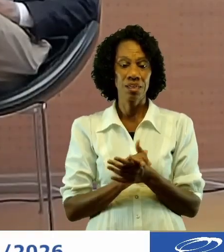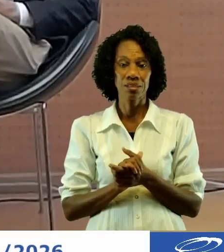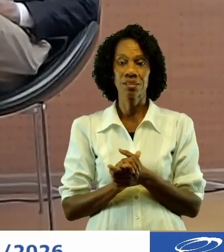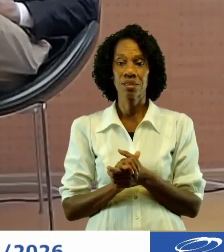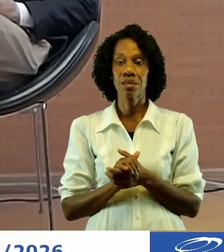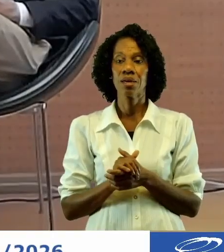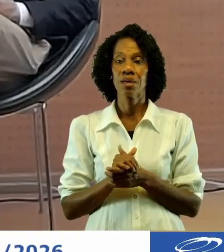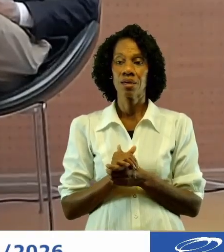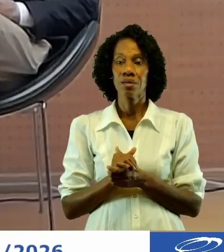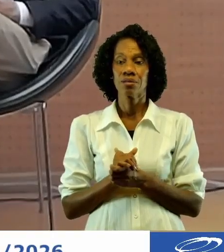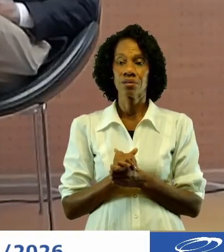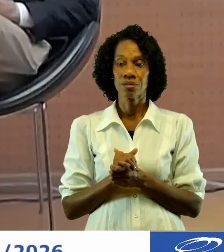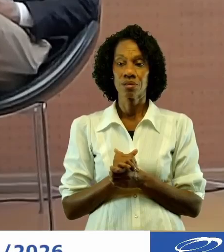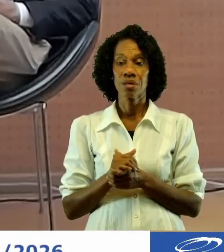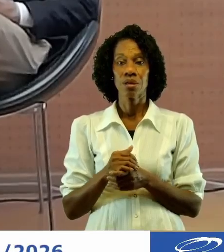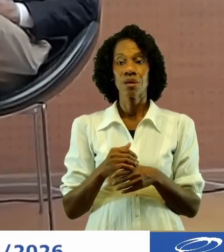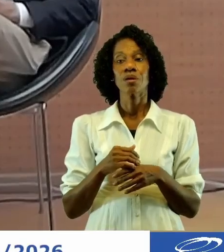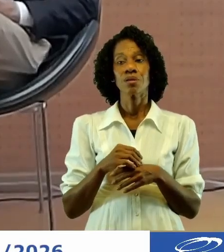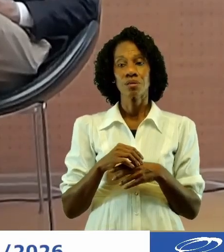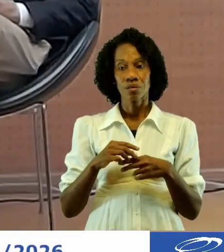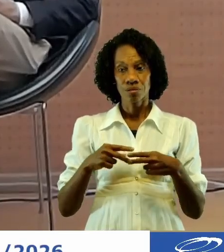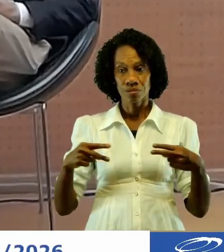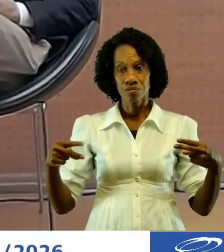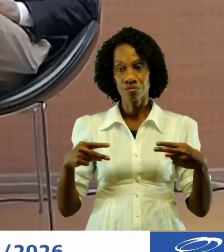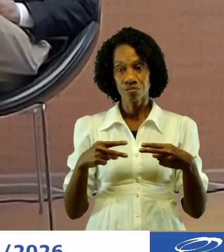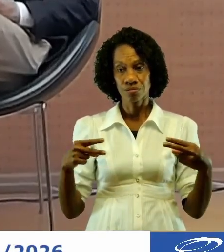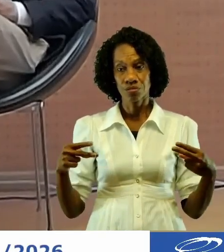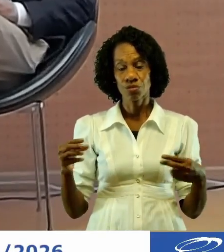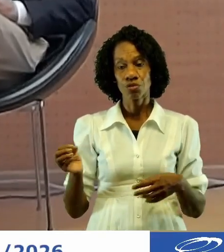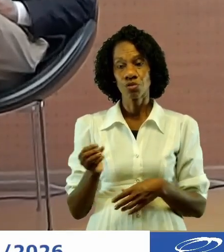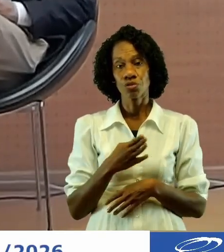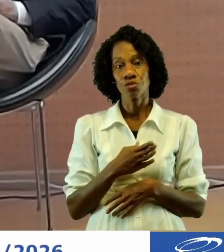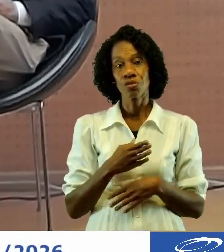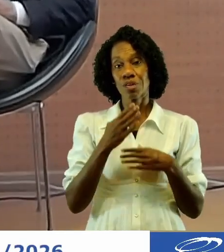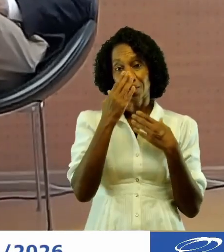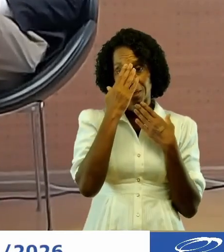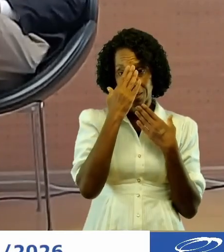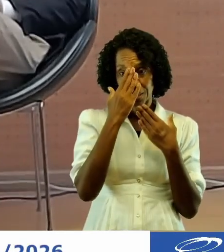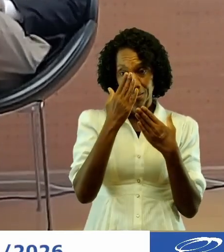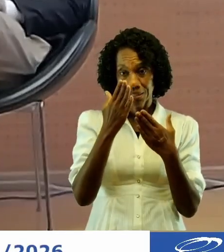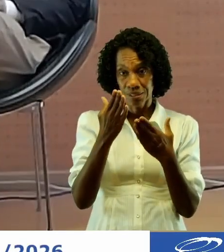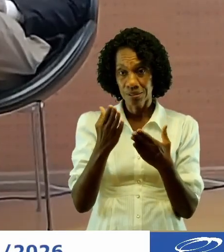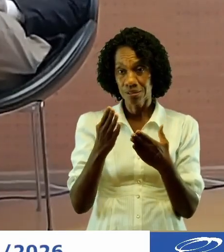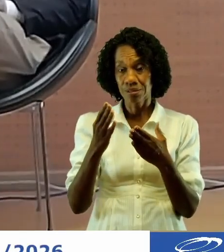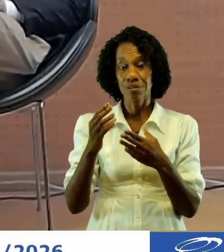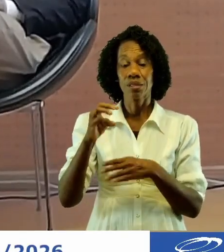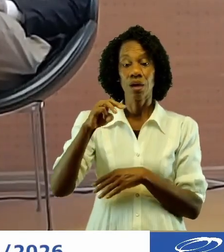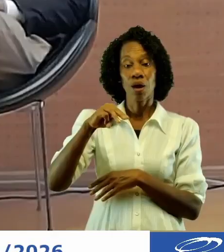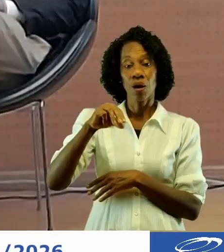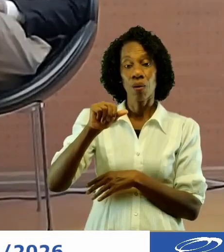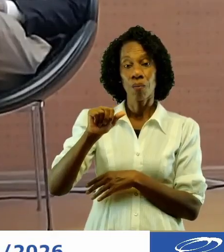comentários do YouTube. Eu peço desculpas pelo inconveniente. Gostaria de agradecer muitíssimo a presença do Mauro aqui, meu